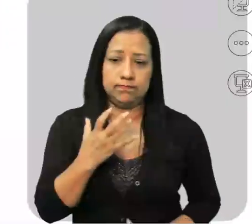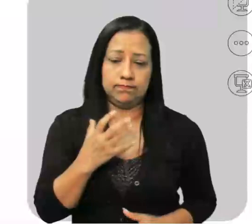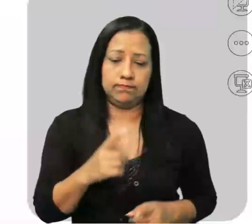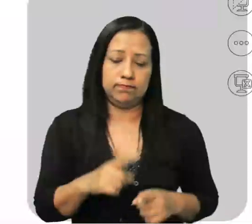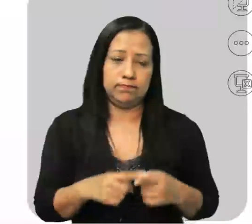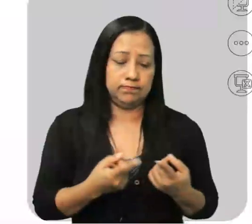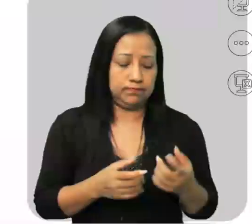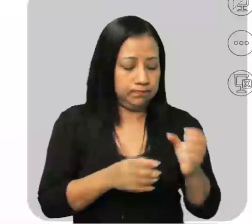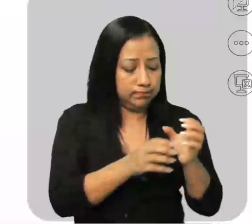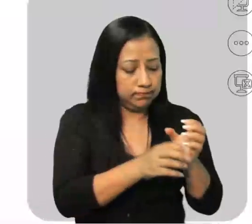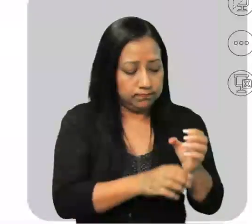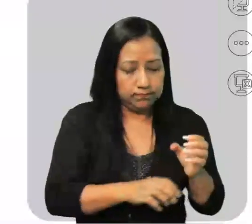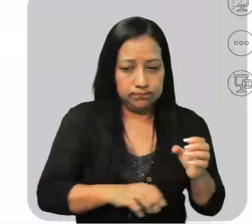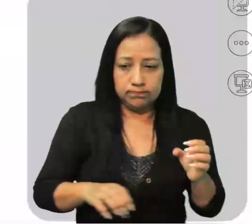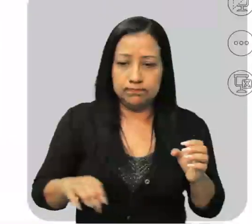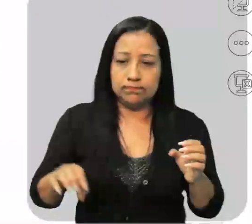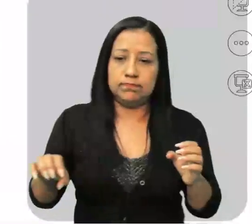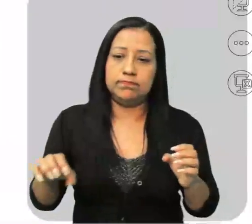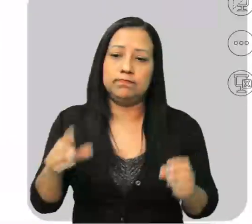sérios de